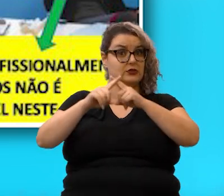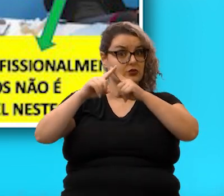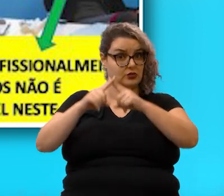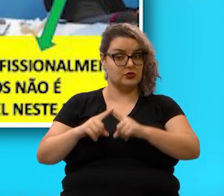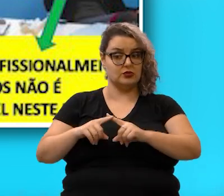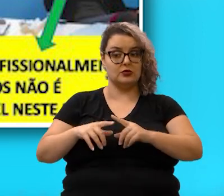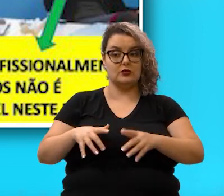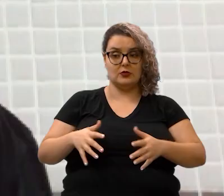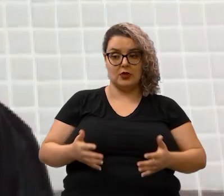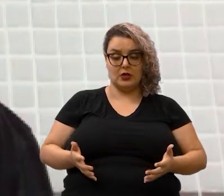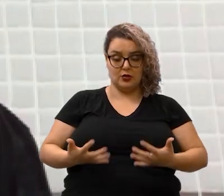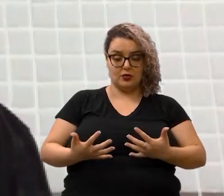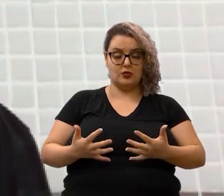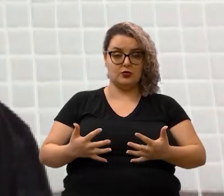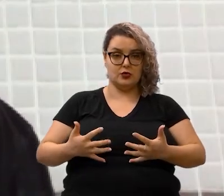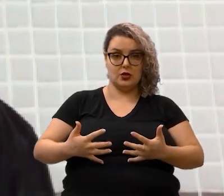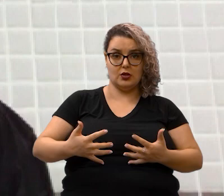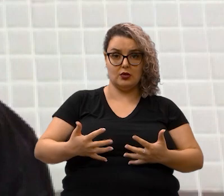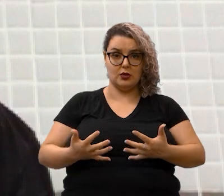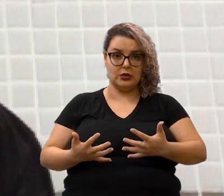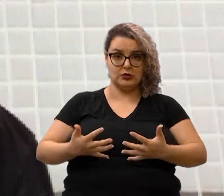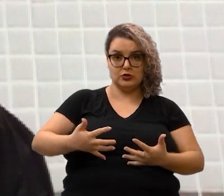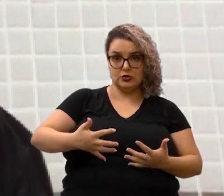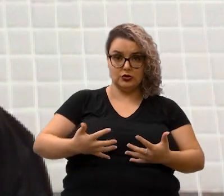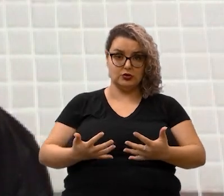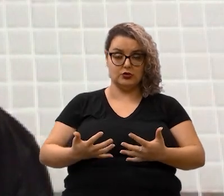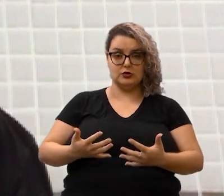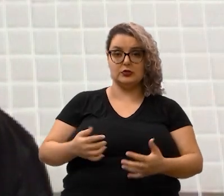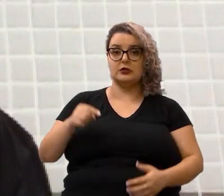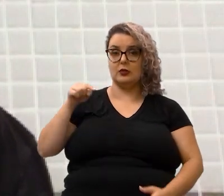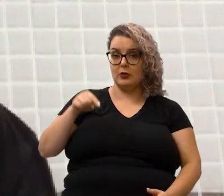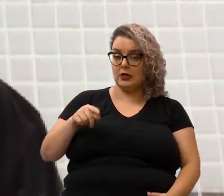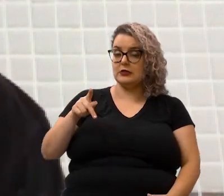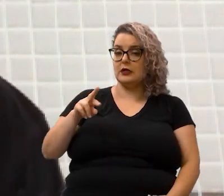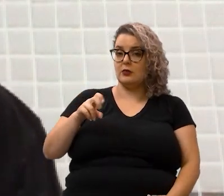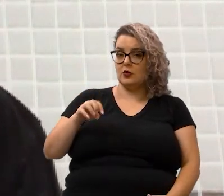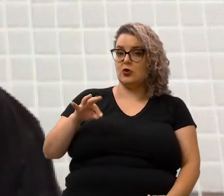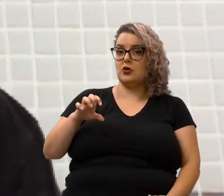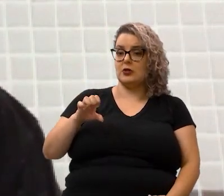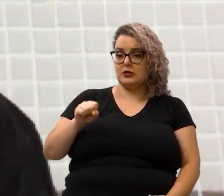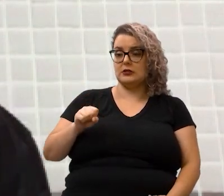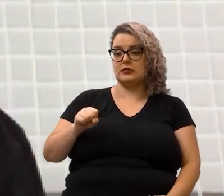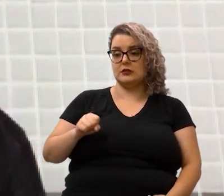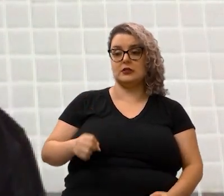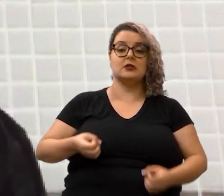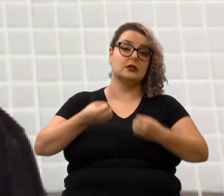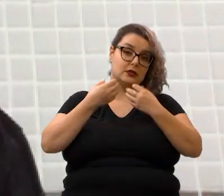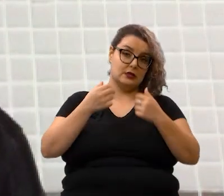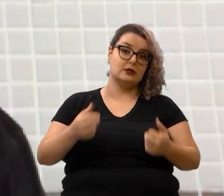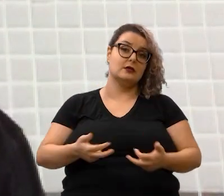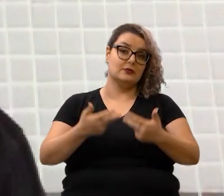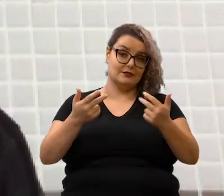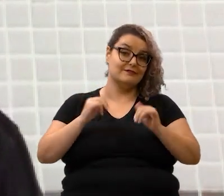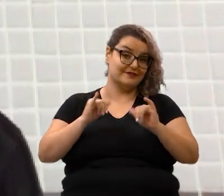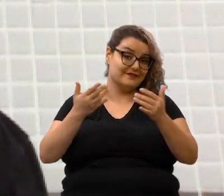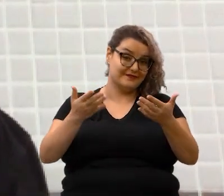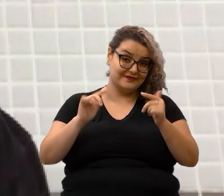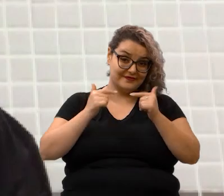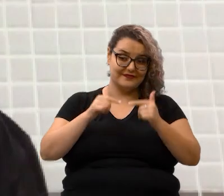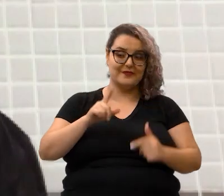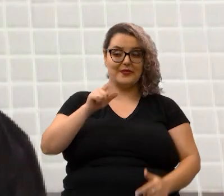desafiadores para a articulação do quadril, a prótese de Resurface resiste a isso. Então, essa é a boa notícia que eu tenho para te dar,